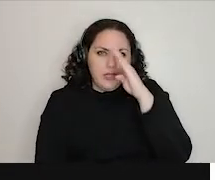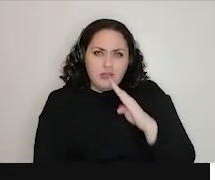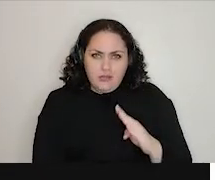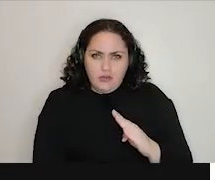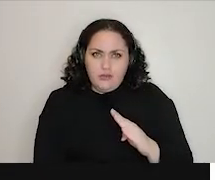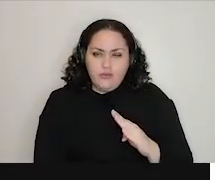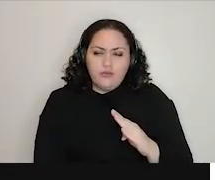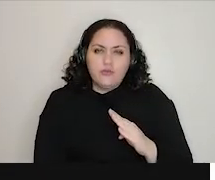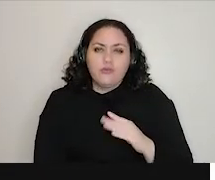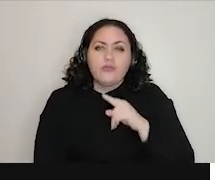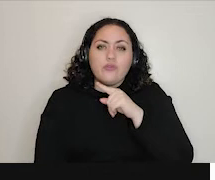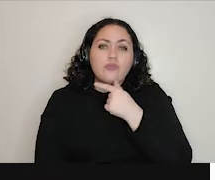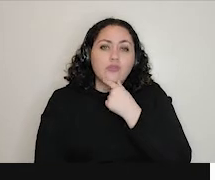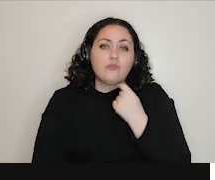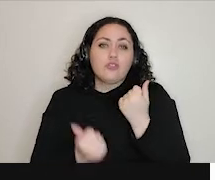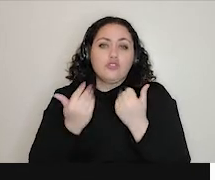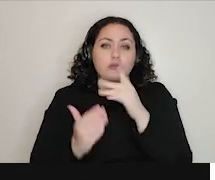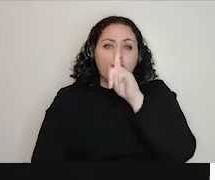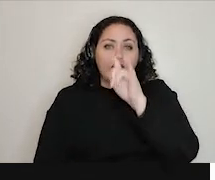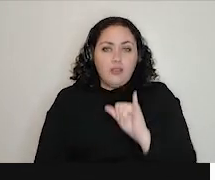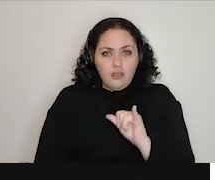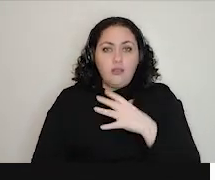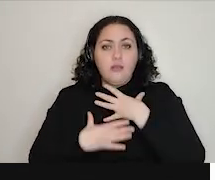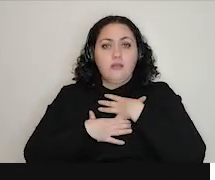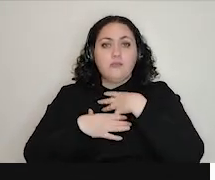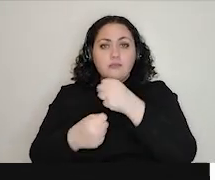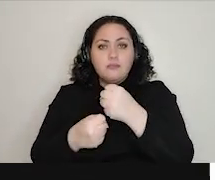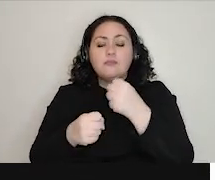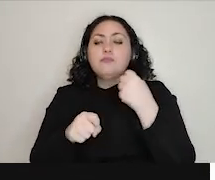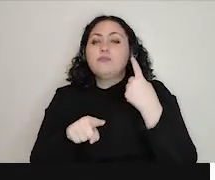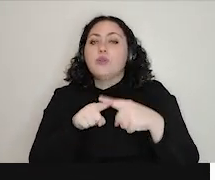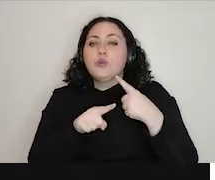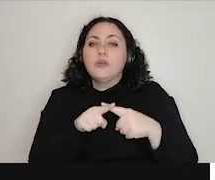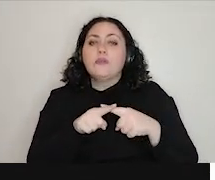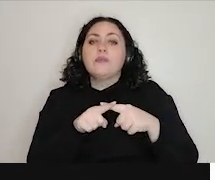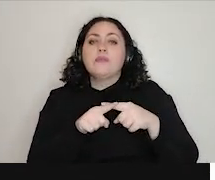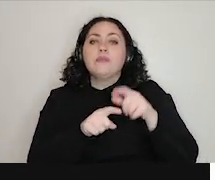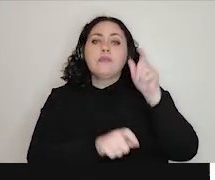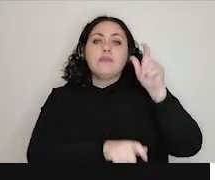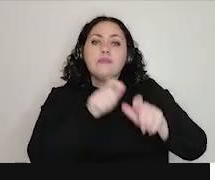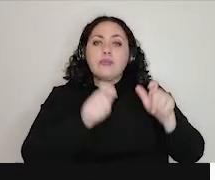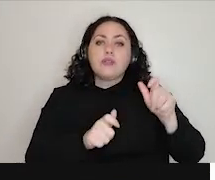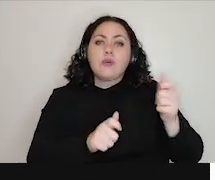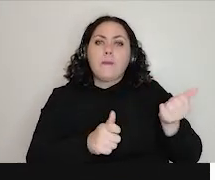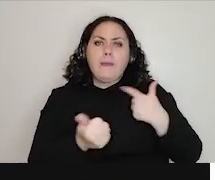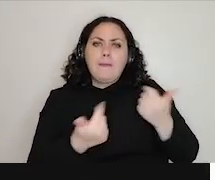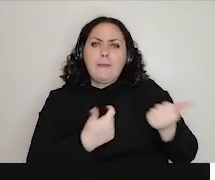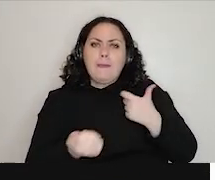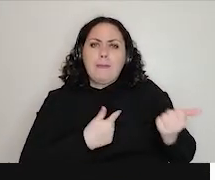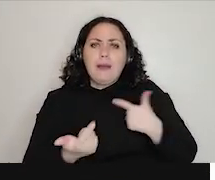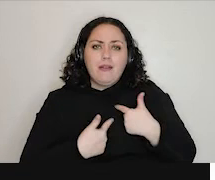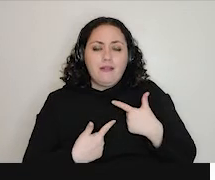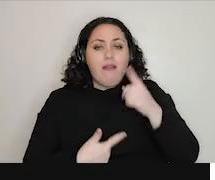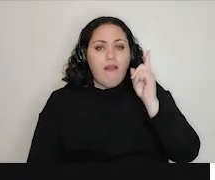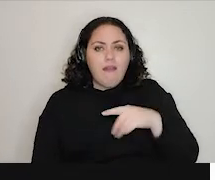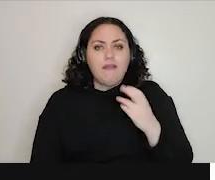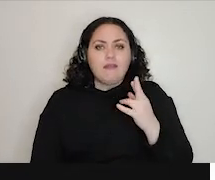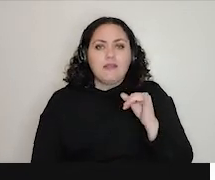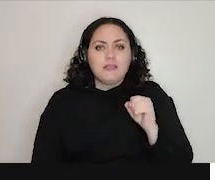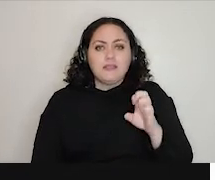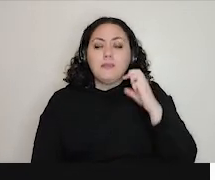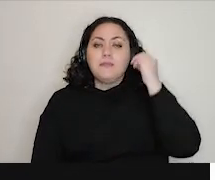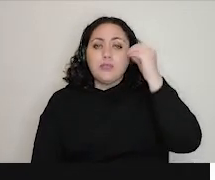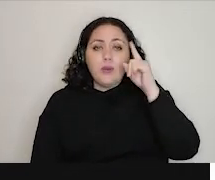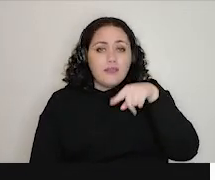Brasil, né, que um jovem gay se suicida após ser ridicularizado por crise psicótica, foi semana